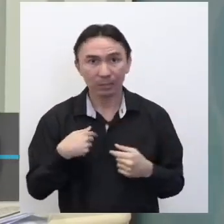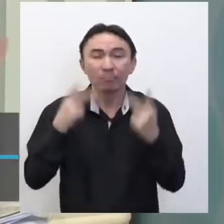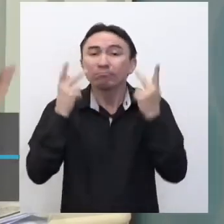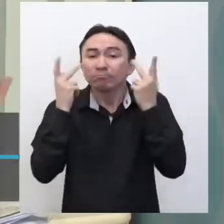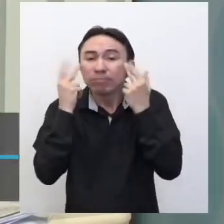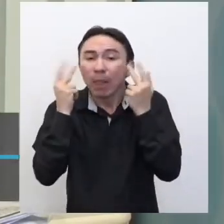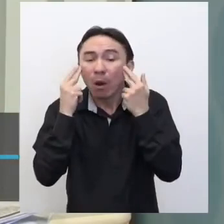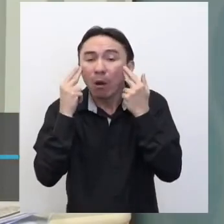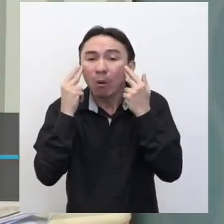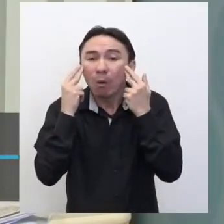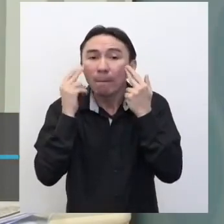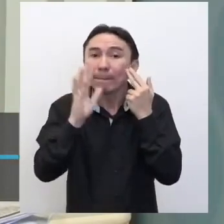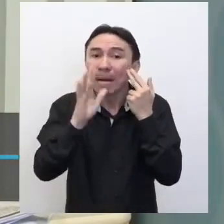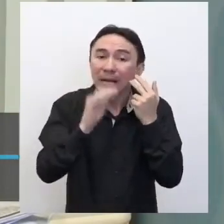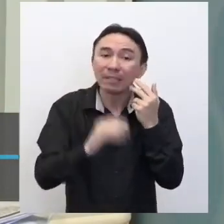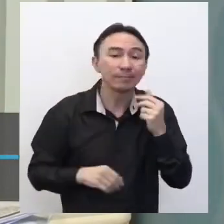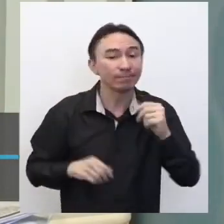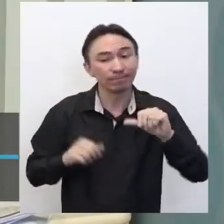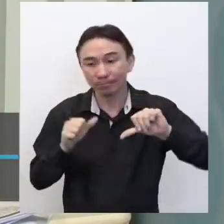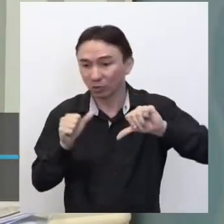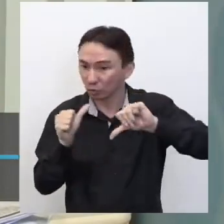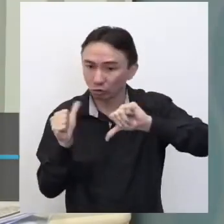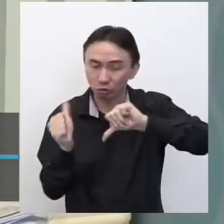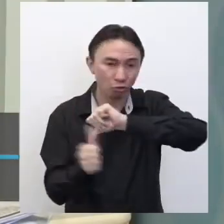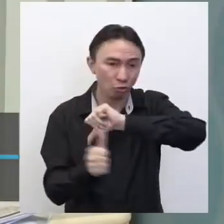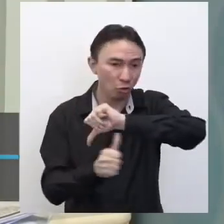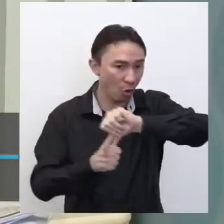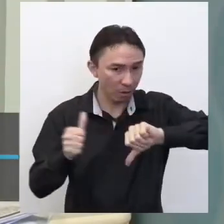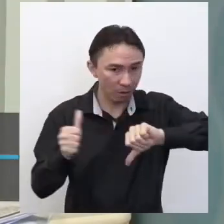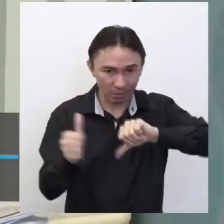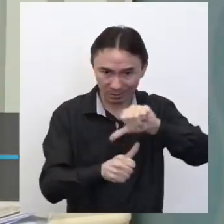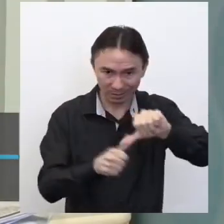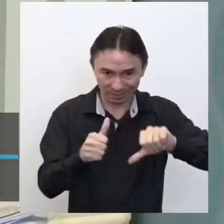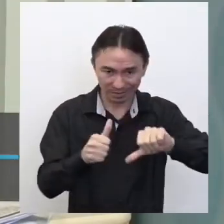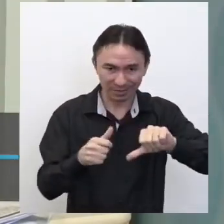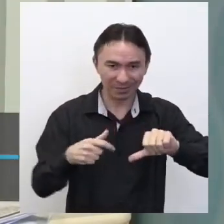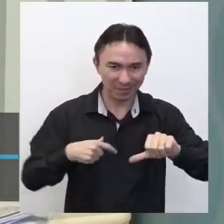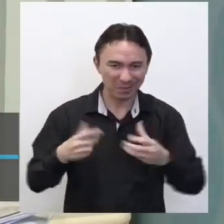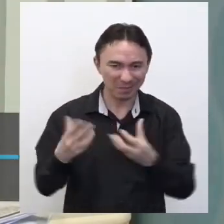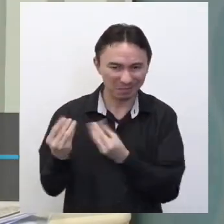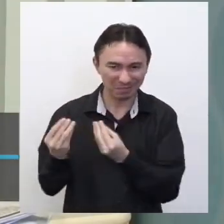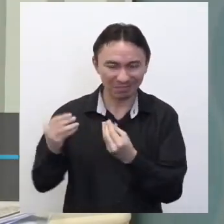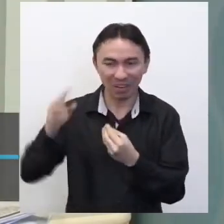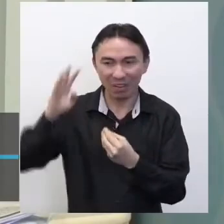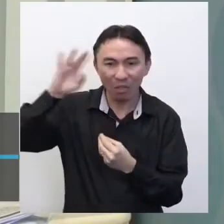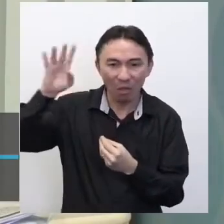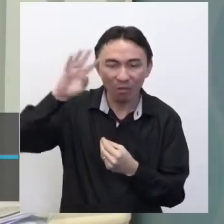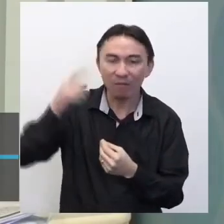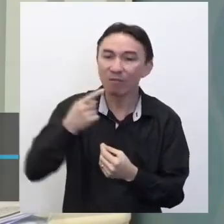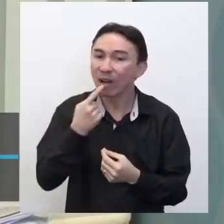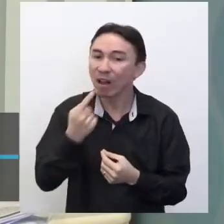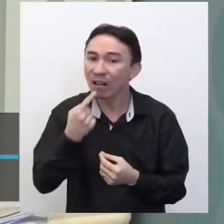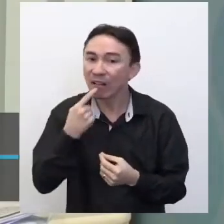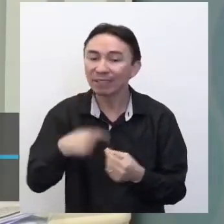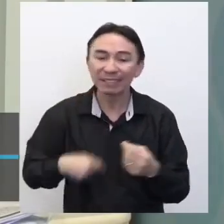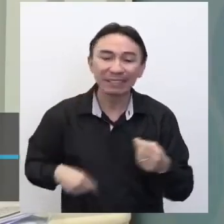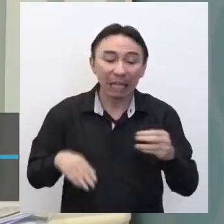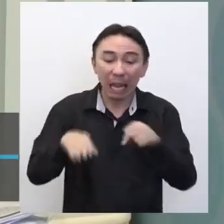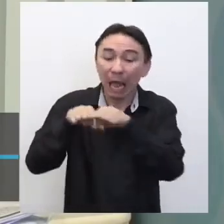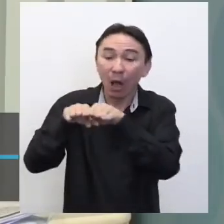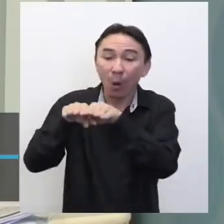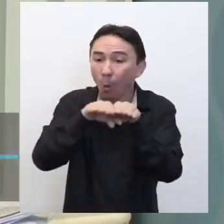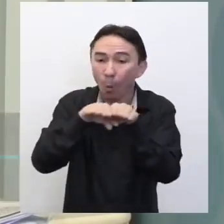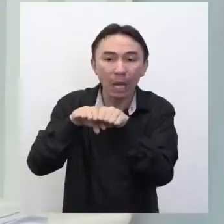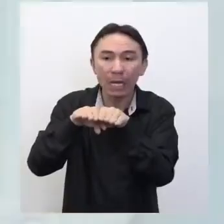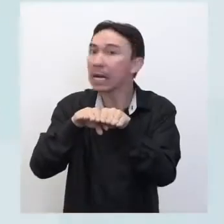por outro, diz o Rousseau e uma série de filósofos também, existe o que a gente chama de desigualdade. Vejam